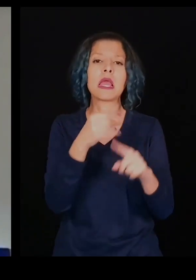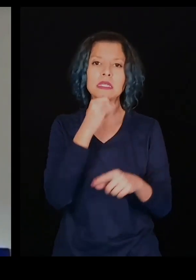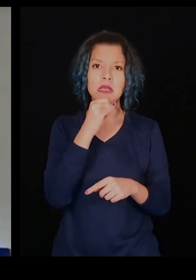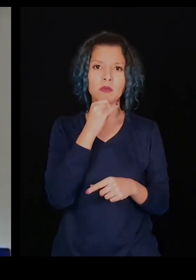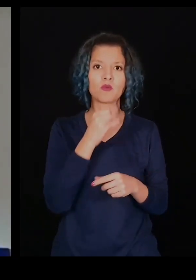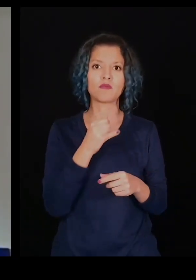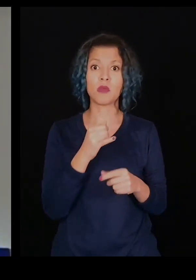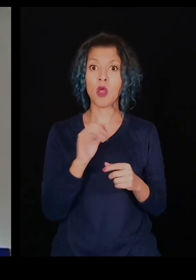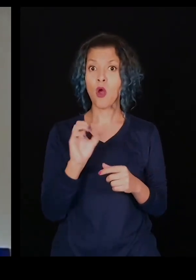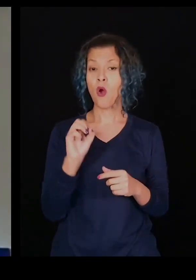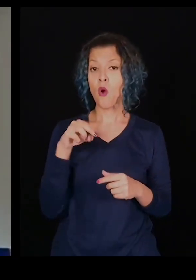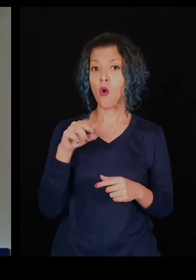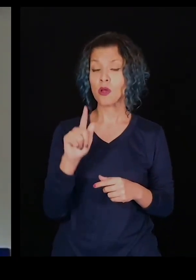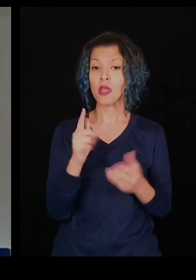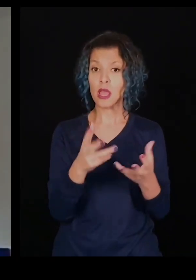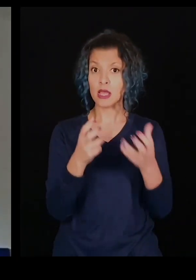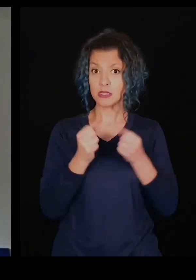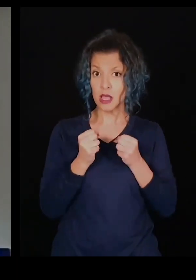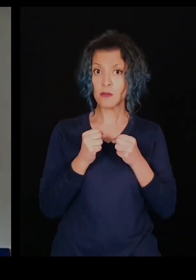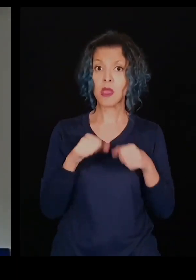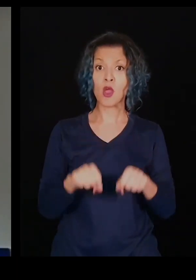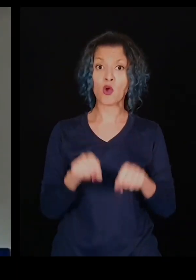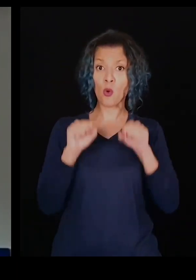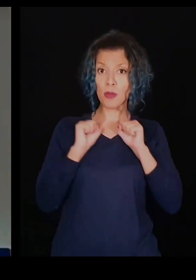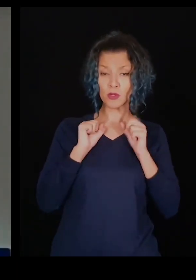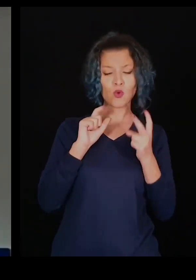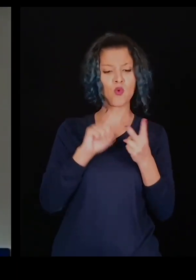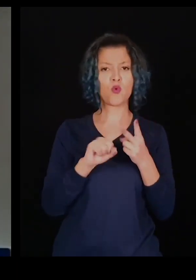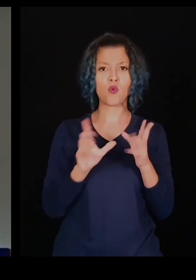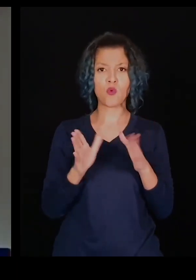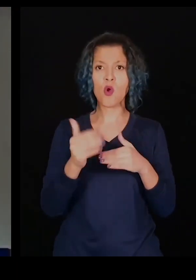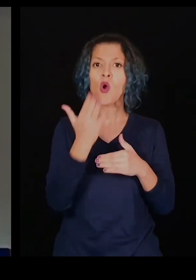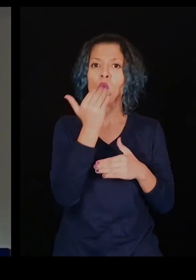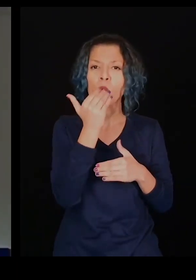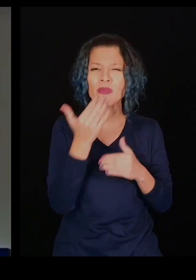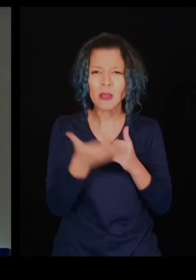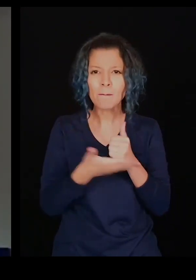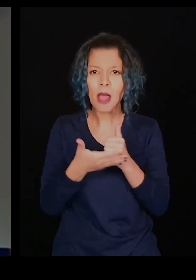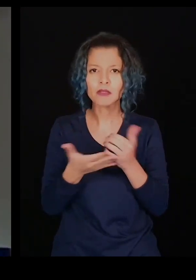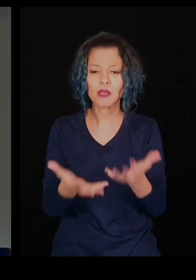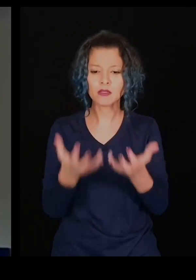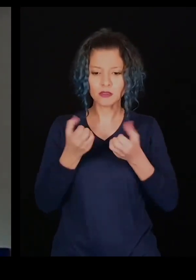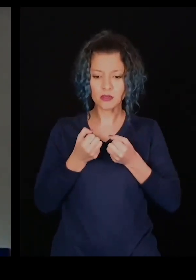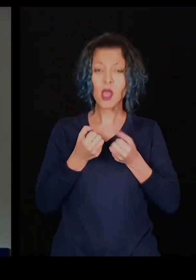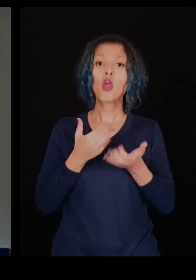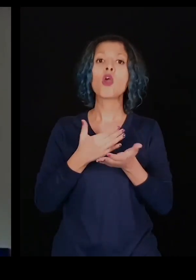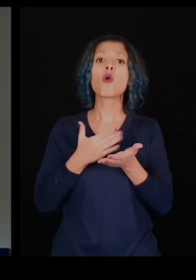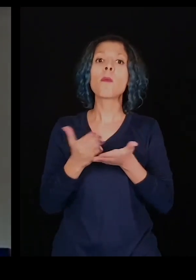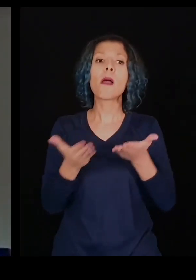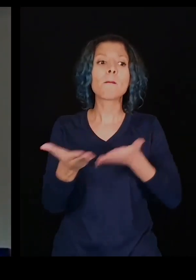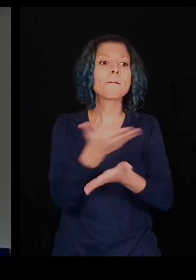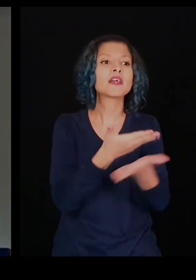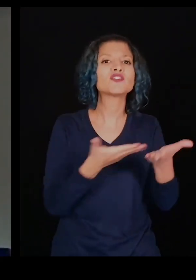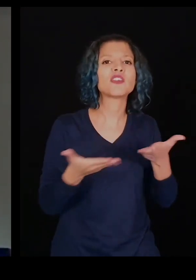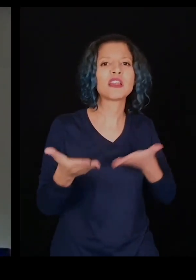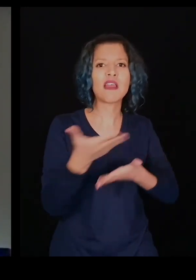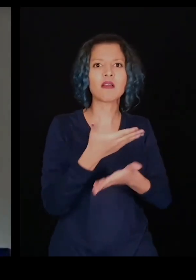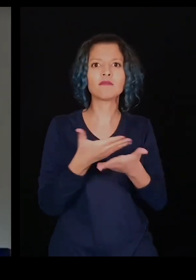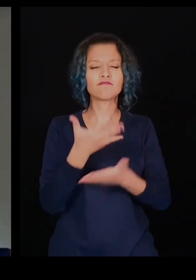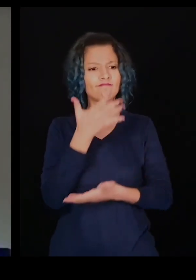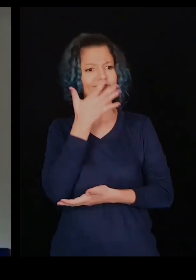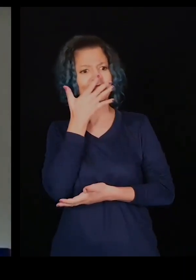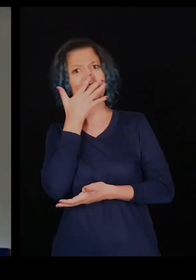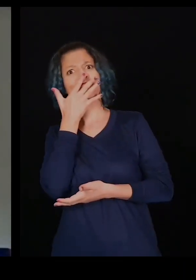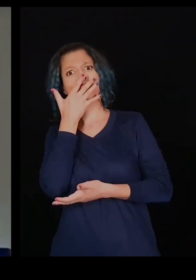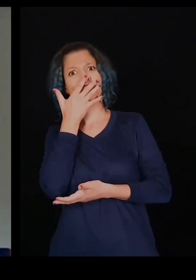cesta básica de alimentos e compartilham. Então, a gente começou a receber. Isso é uma coisa impressionante. Nessas questões